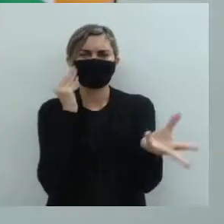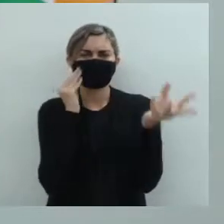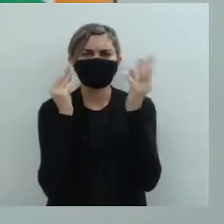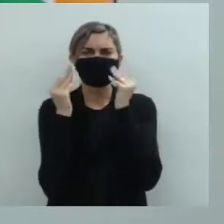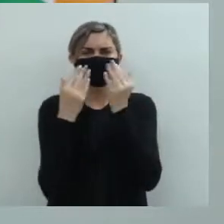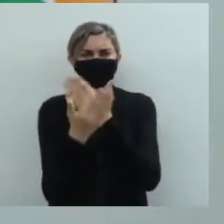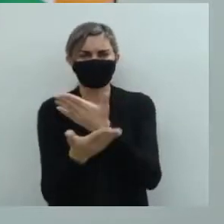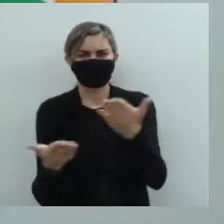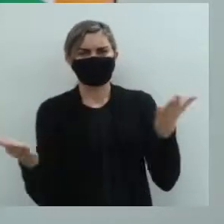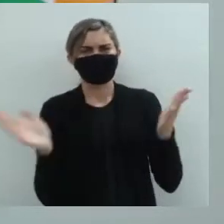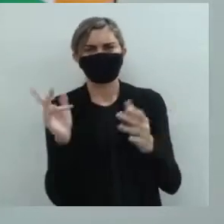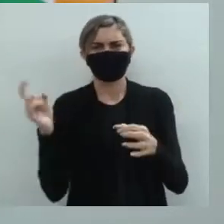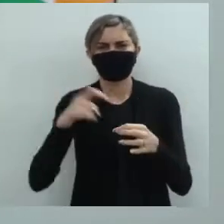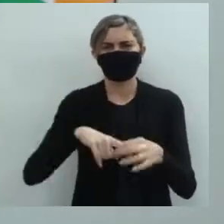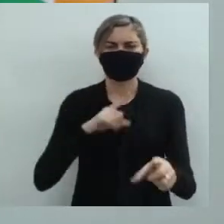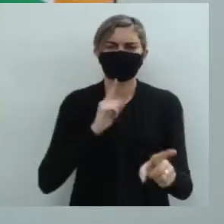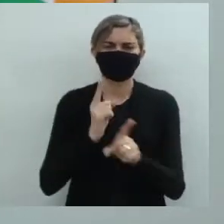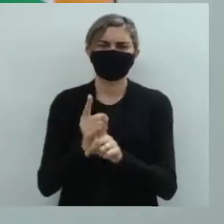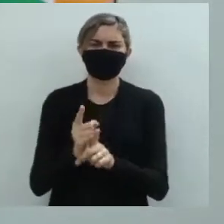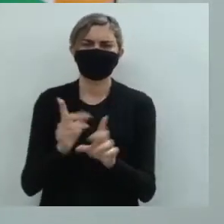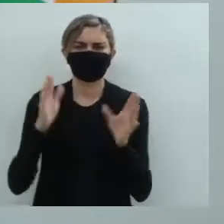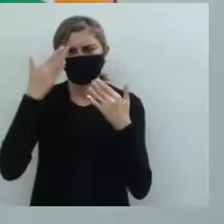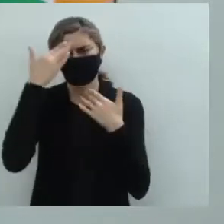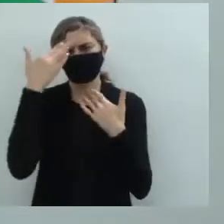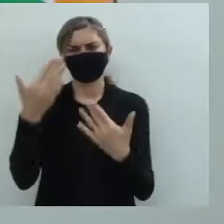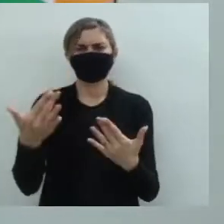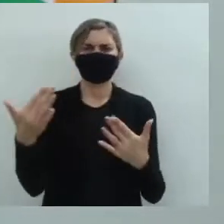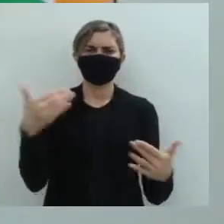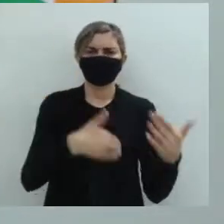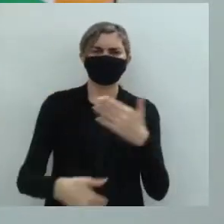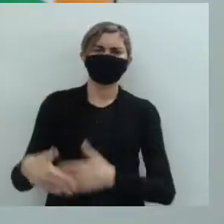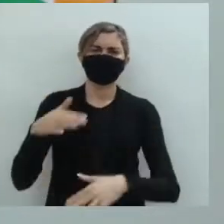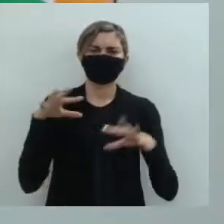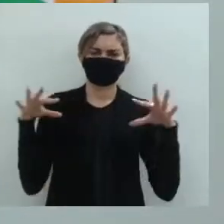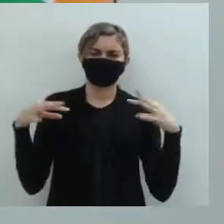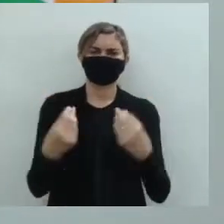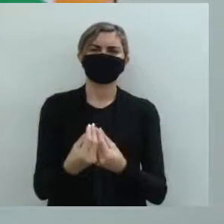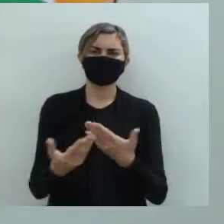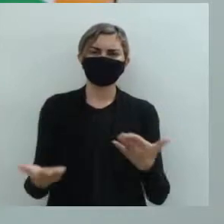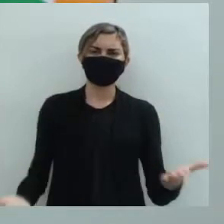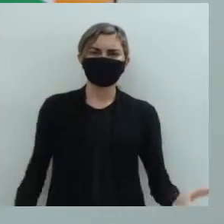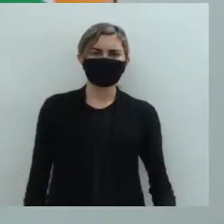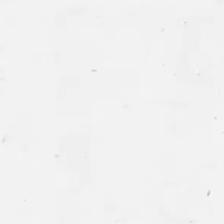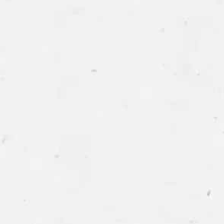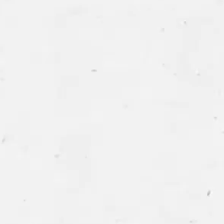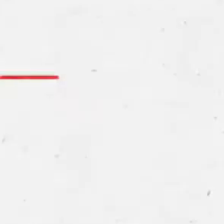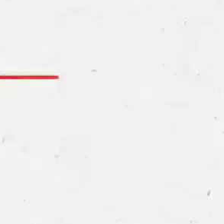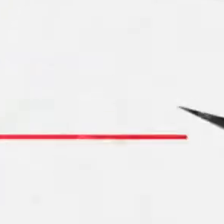grande para vocês e a gente volta a se encontrar. Muito obrigado pela participação de todos e todas.